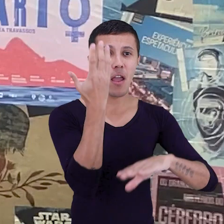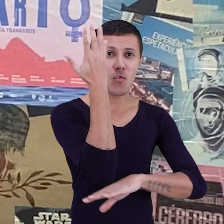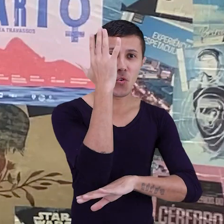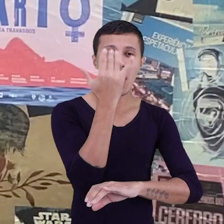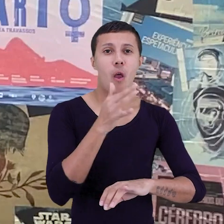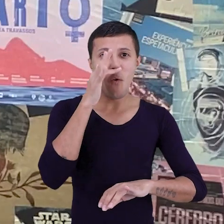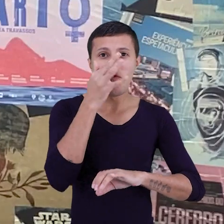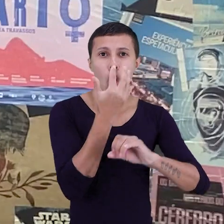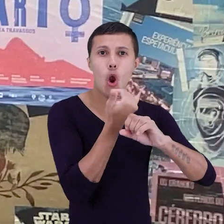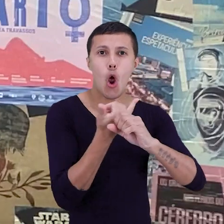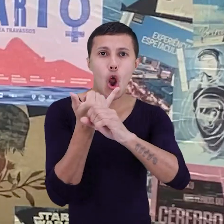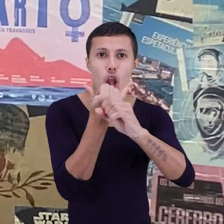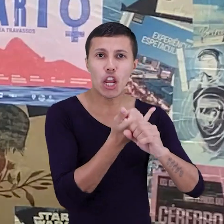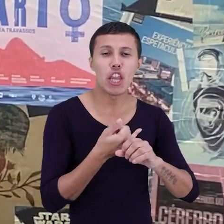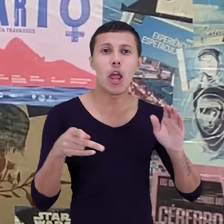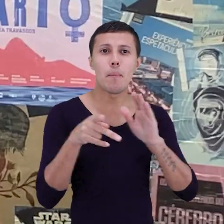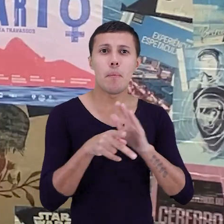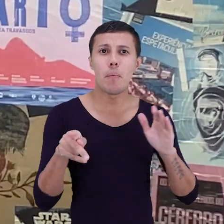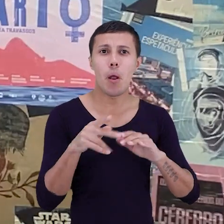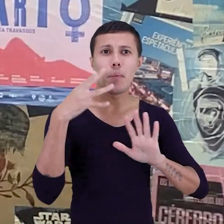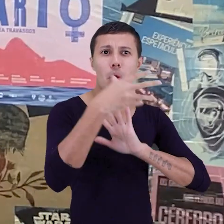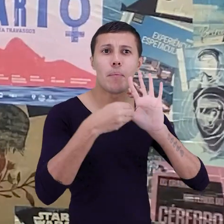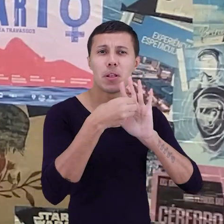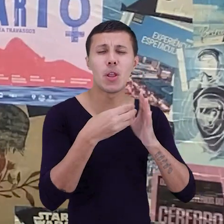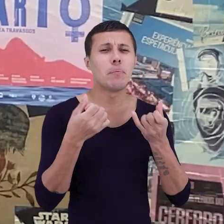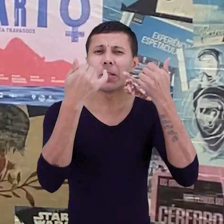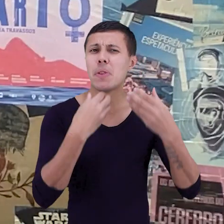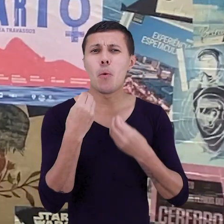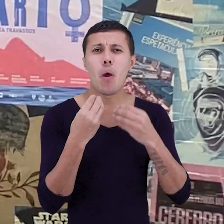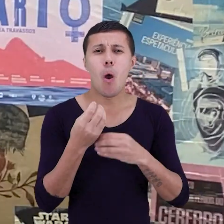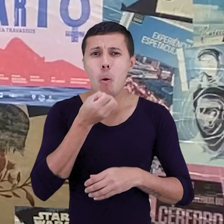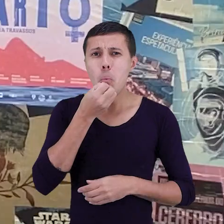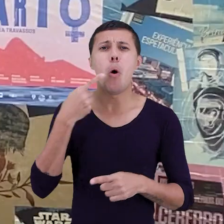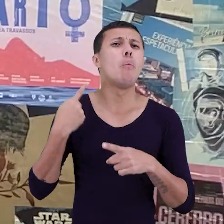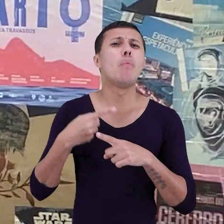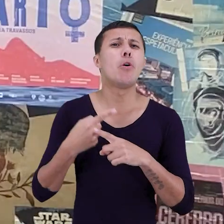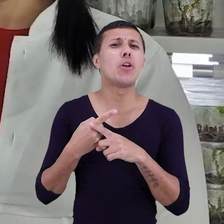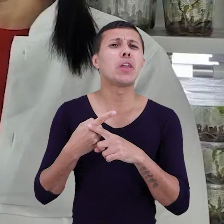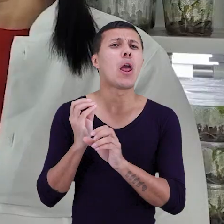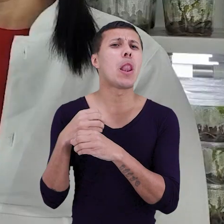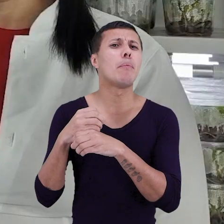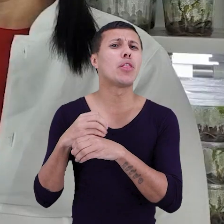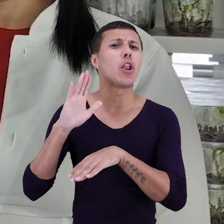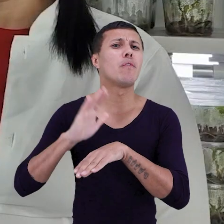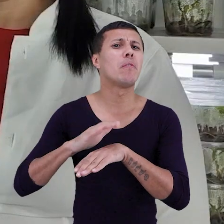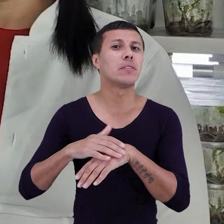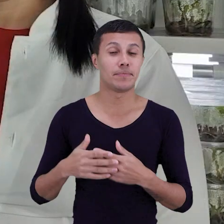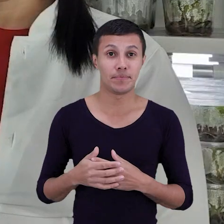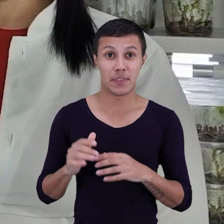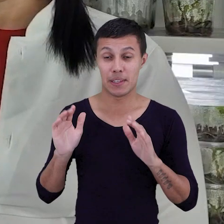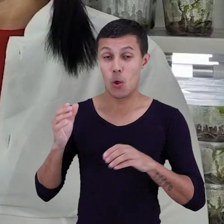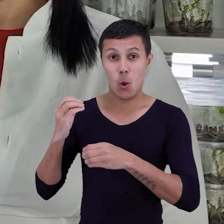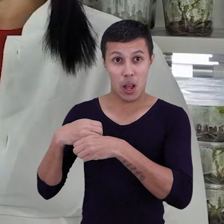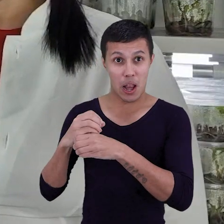que são nativas da Amazônia. Me conta um pouquinho qual é a vantagem da gente fazer isso em laboratório. A vantagem é que a gente